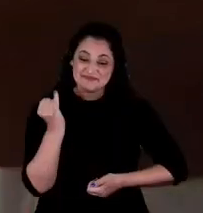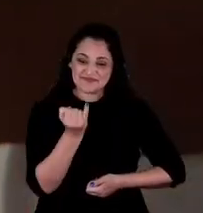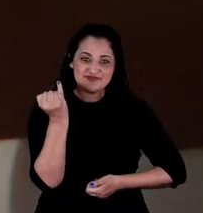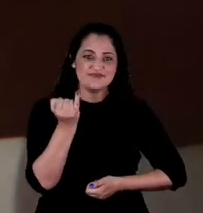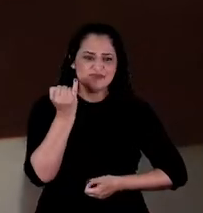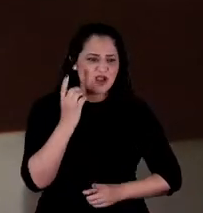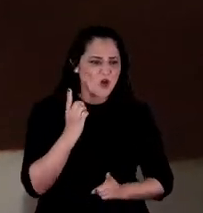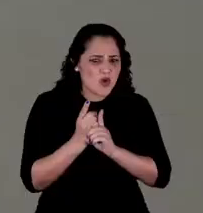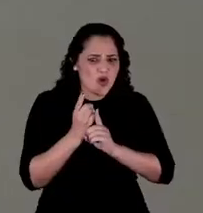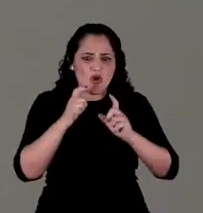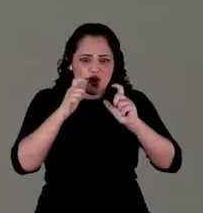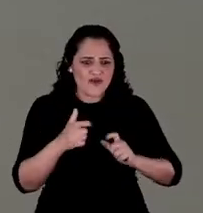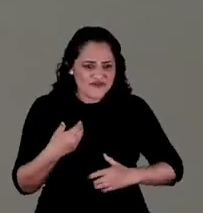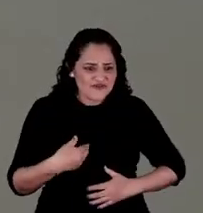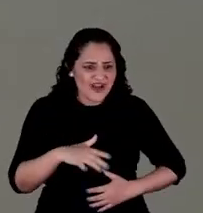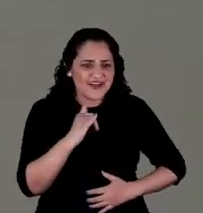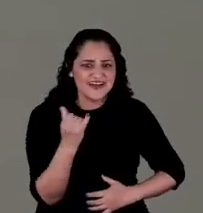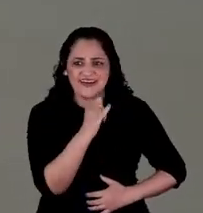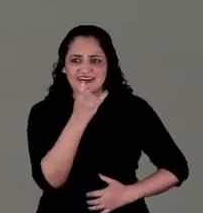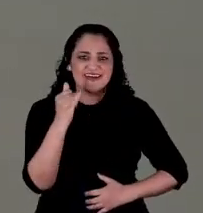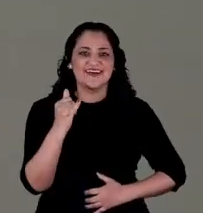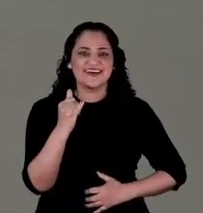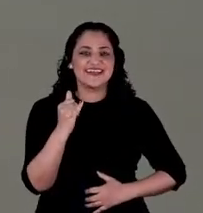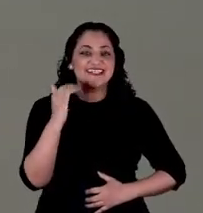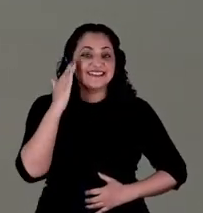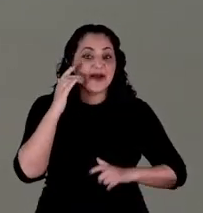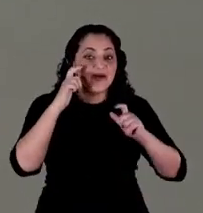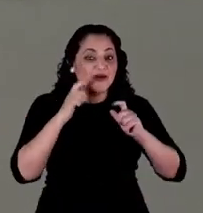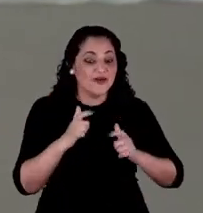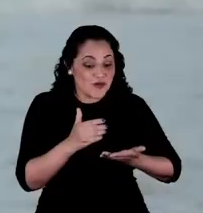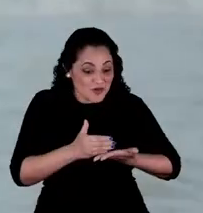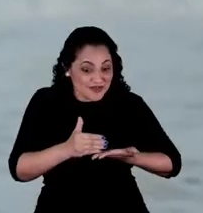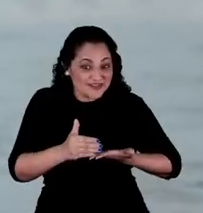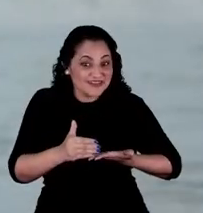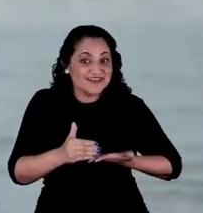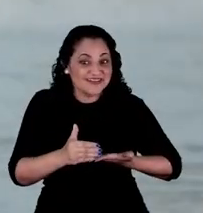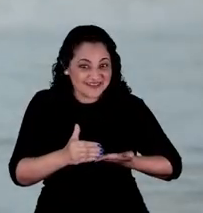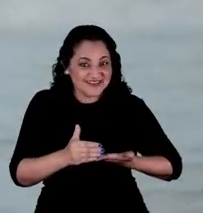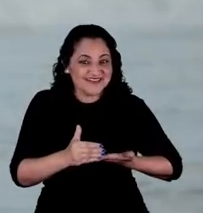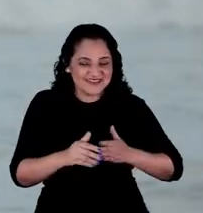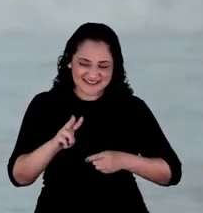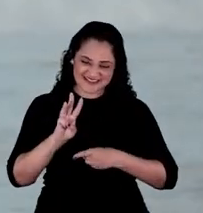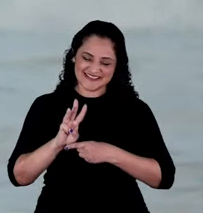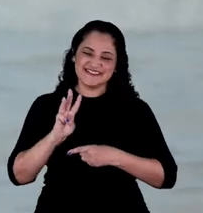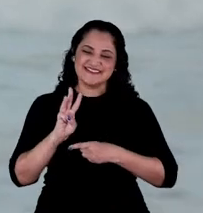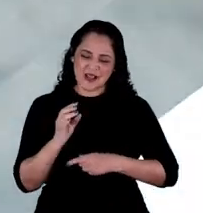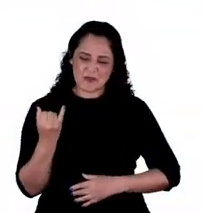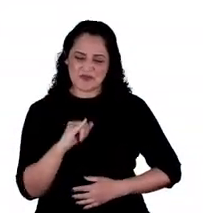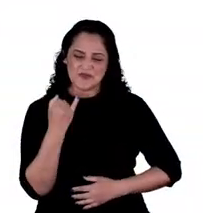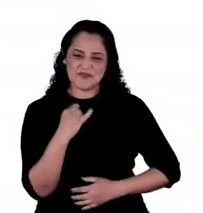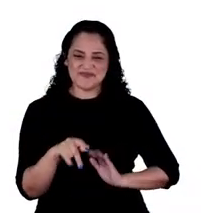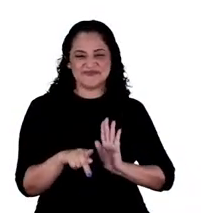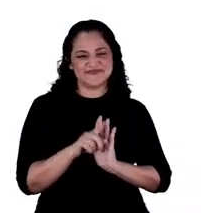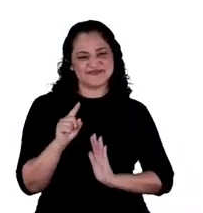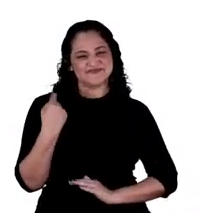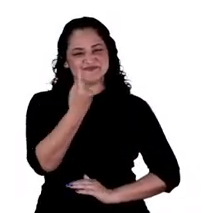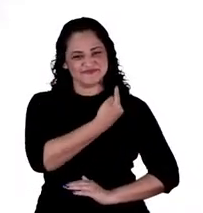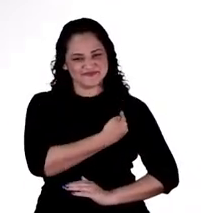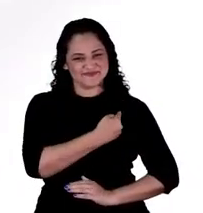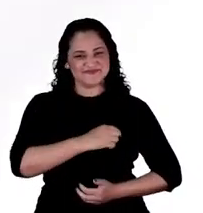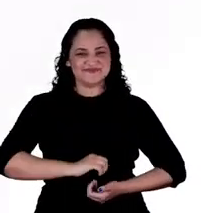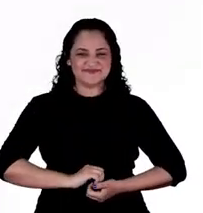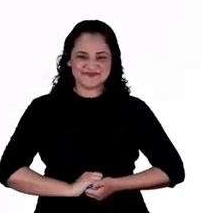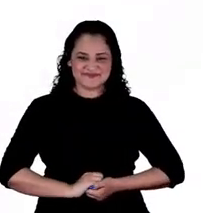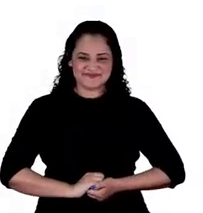e tão importante quanto descobrir para onde ela vai essa ver de onde ela vem Shell energia